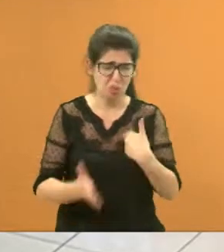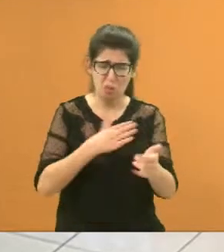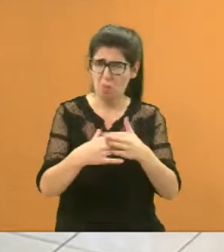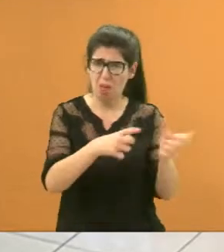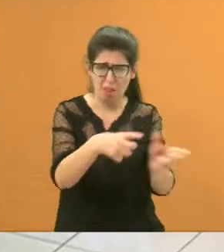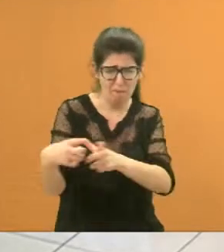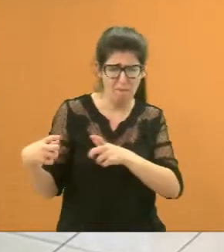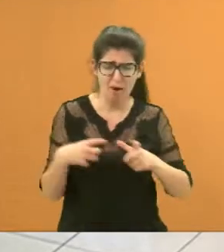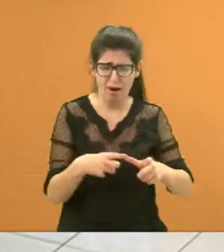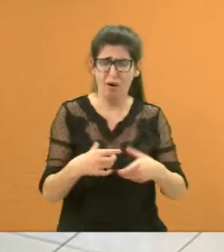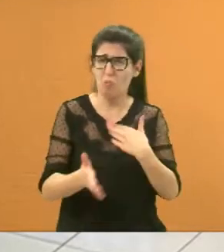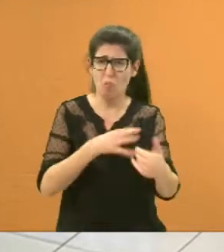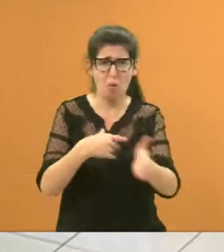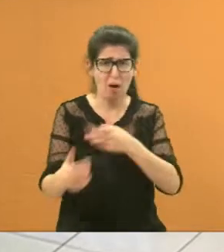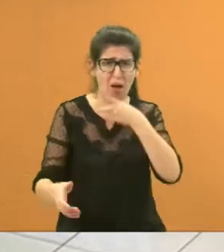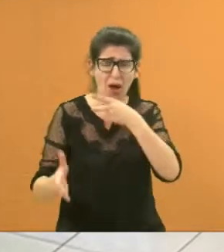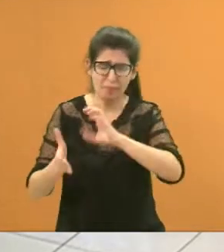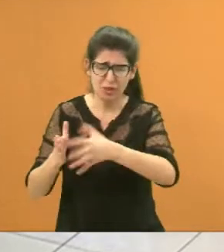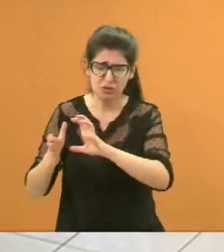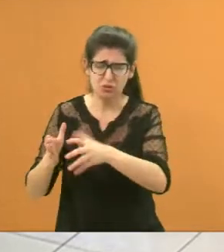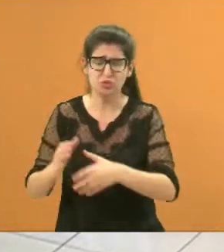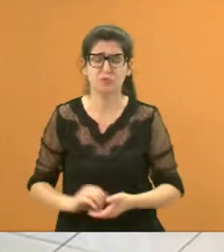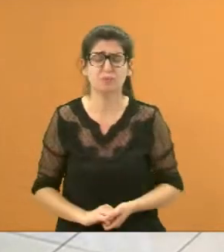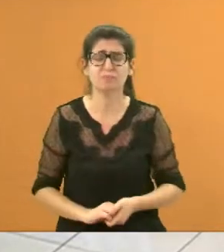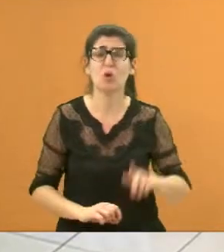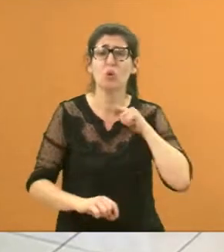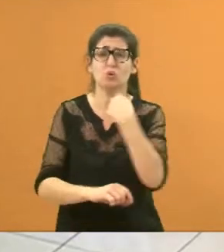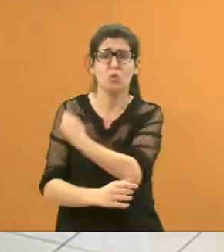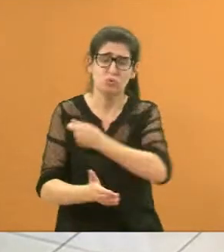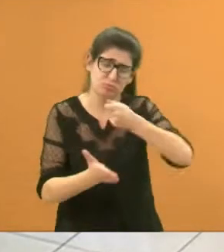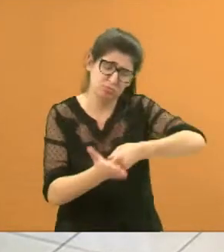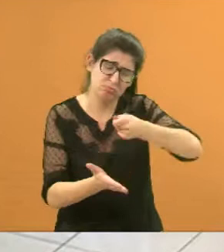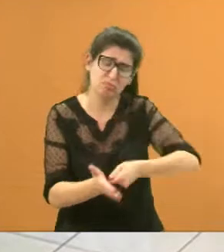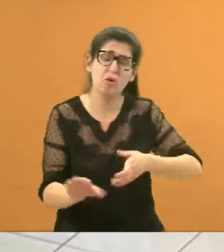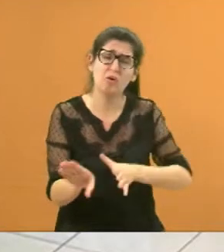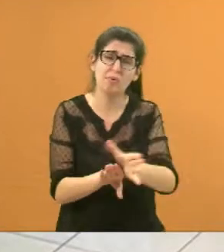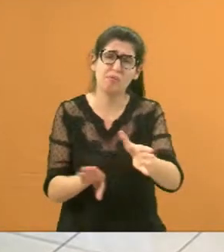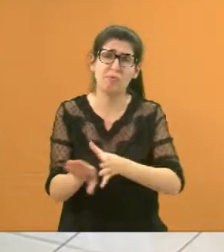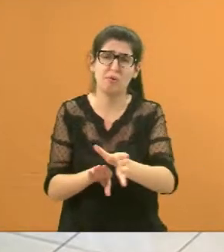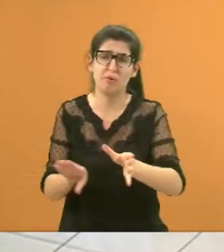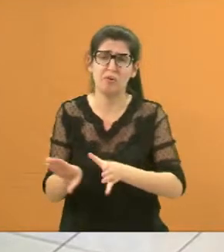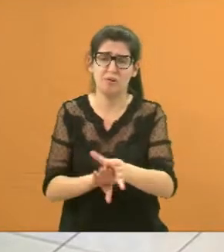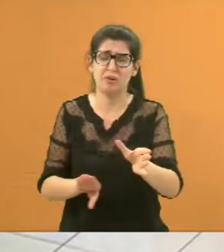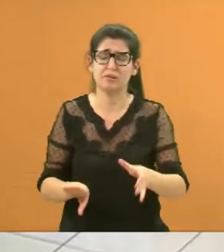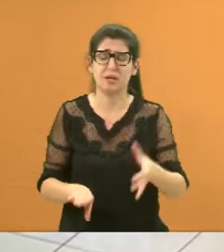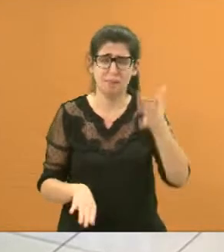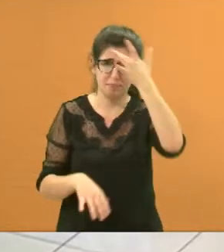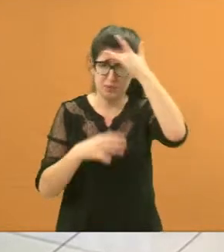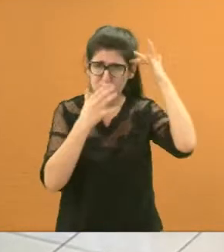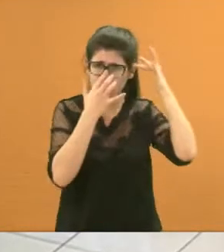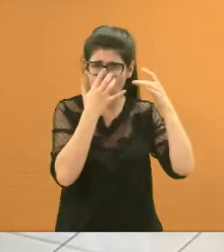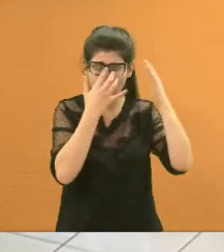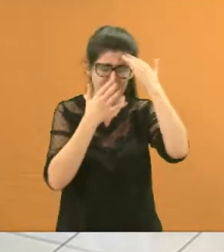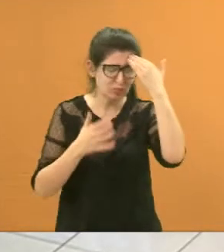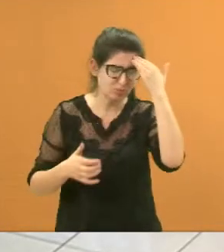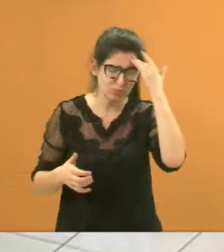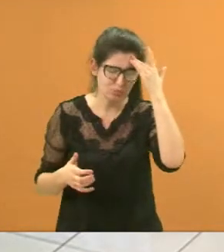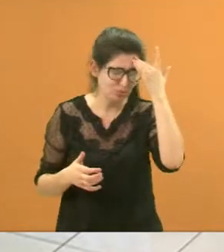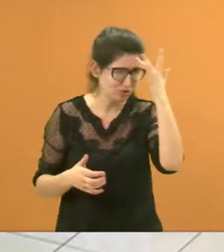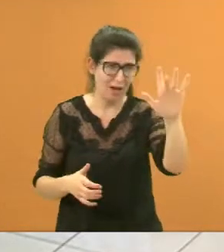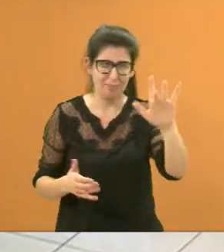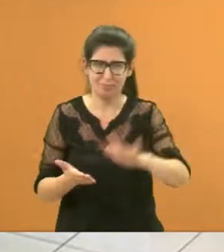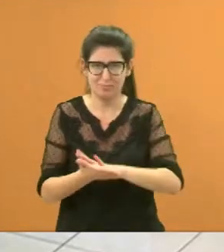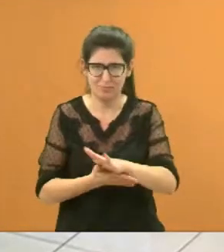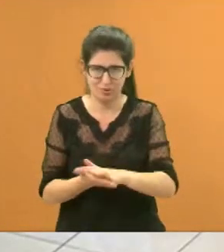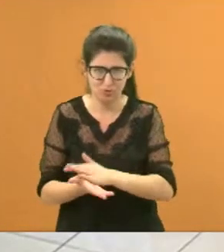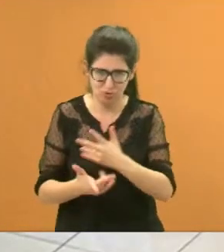para nós temos a obrigação também de orientar aquelas pessoas de alguma forma desinformado, né? Não se iluda só